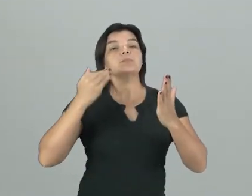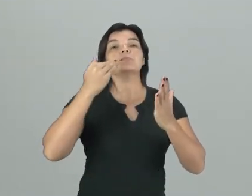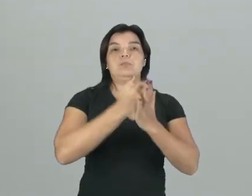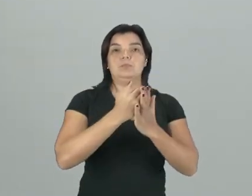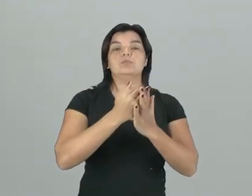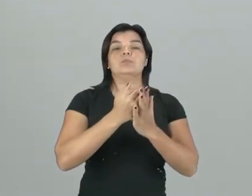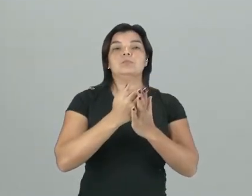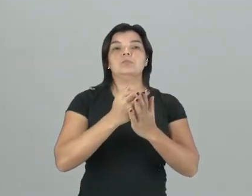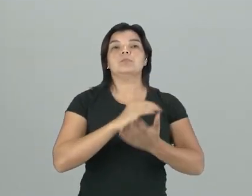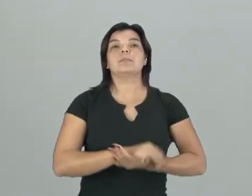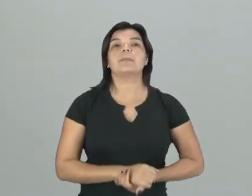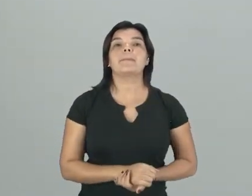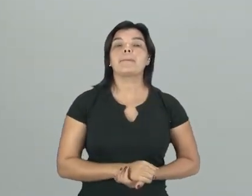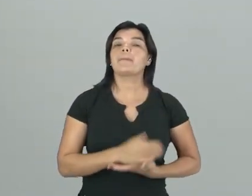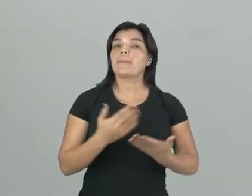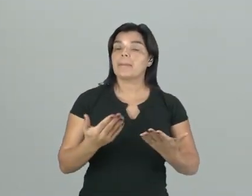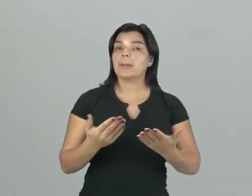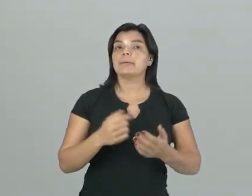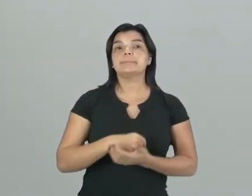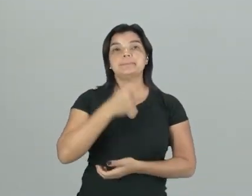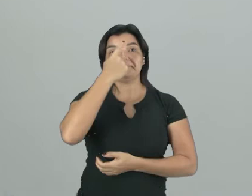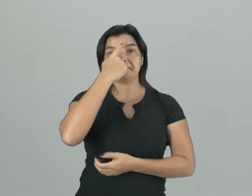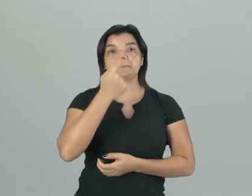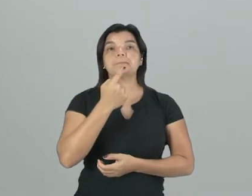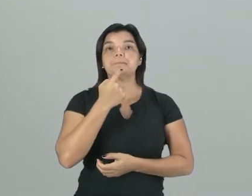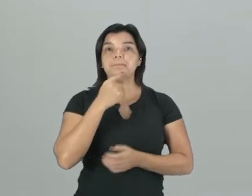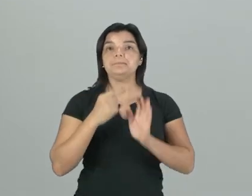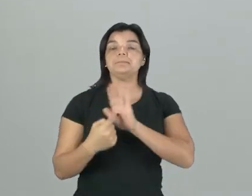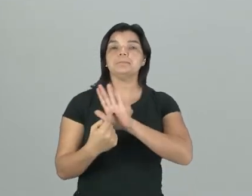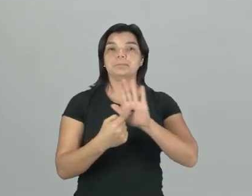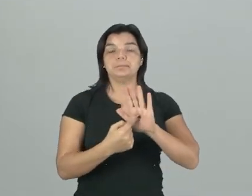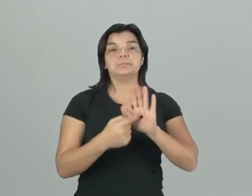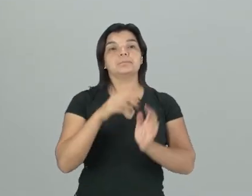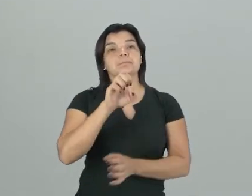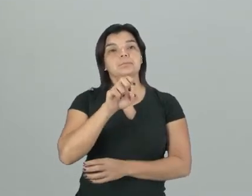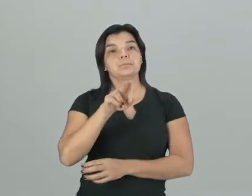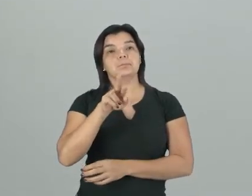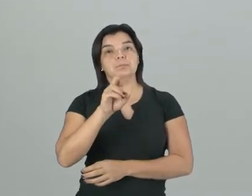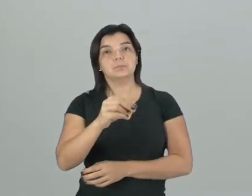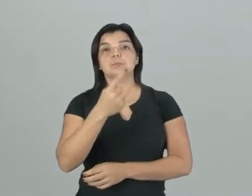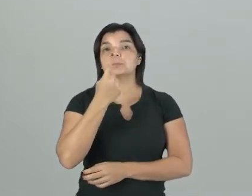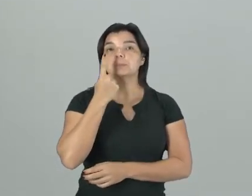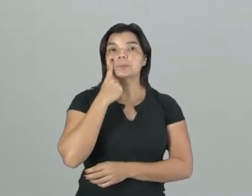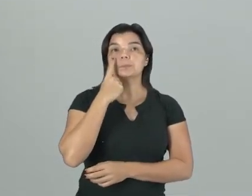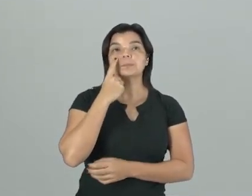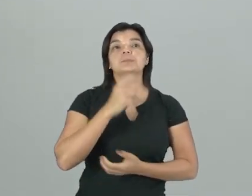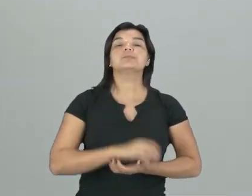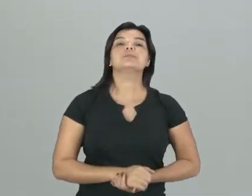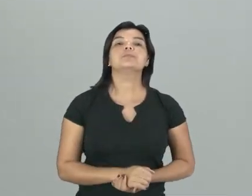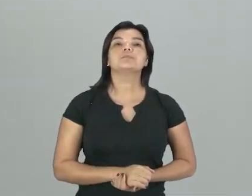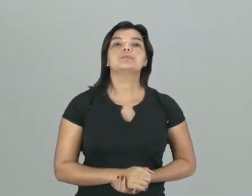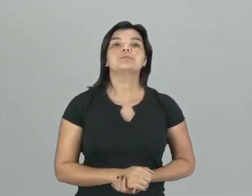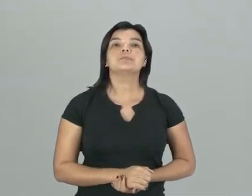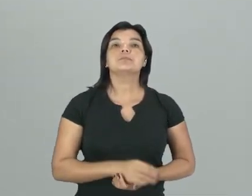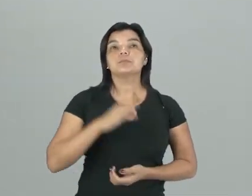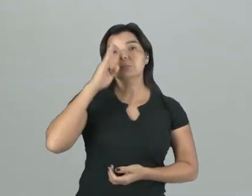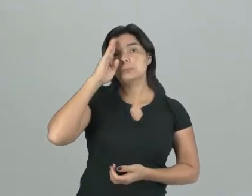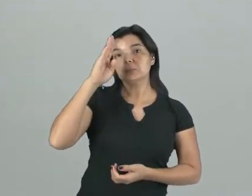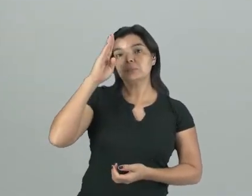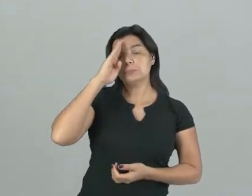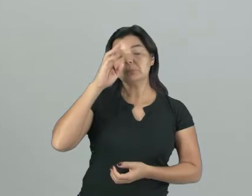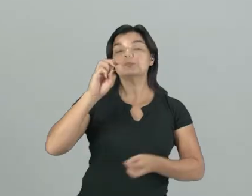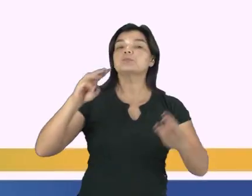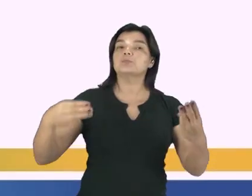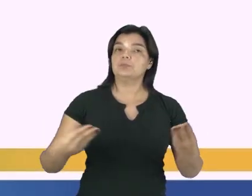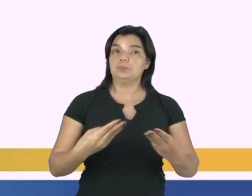autoridade supranacional. E aí está o símbolo do euro na figura para vocês identificarem aí. Os principais